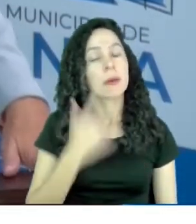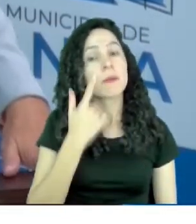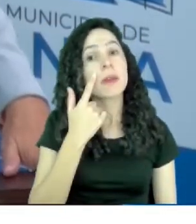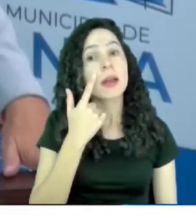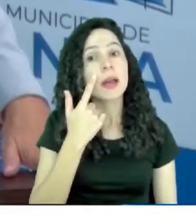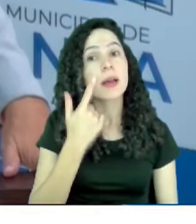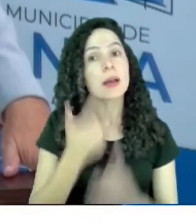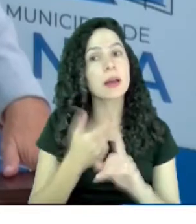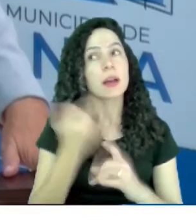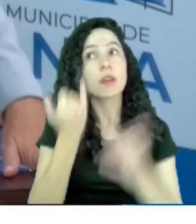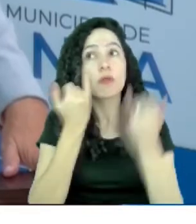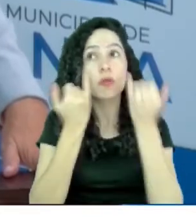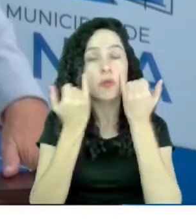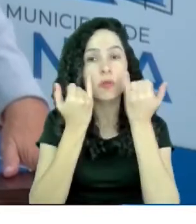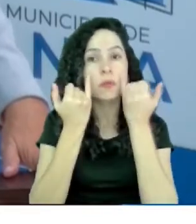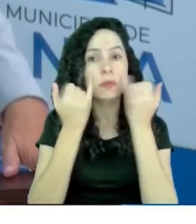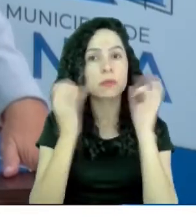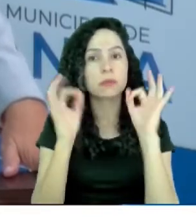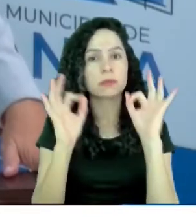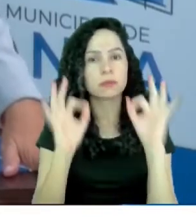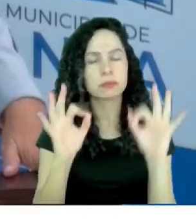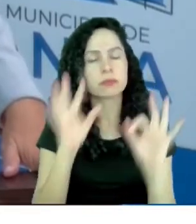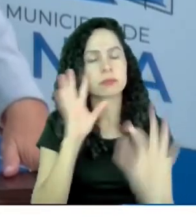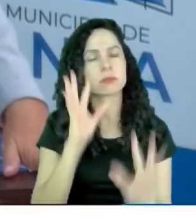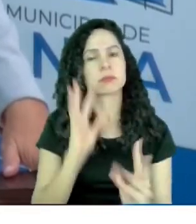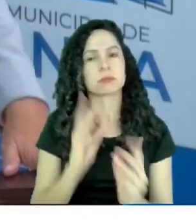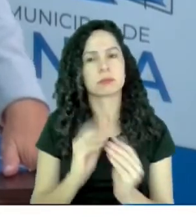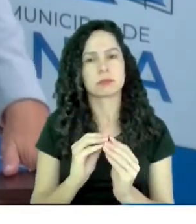para a gente concluir.